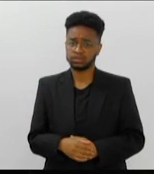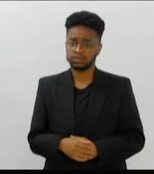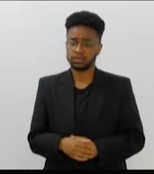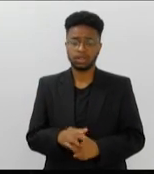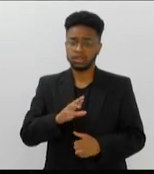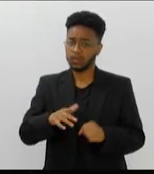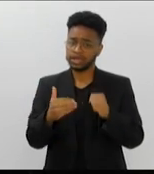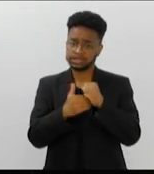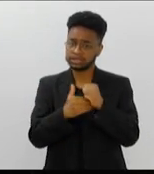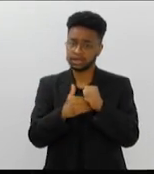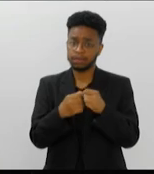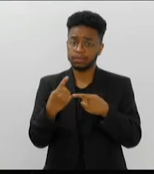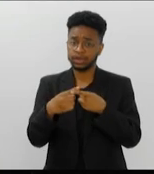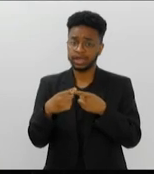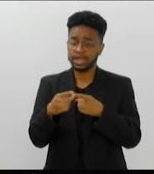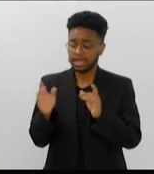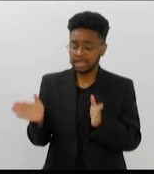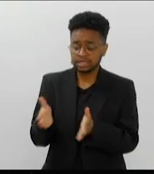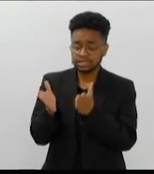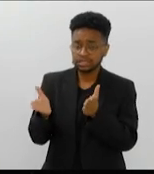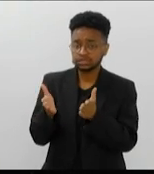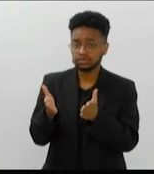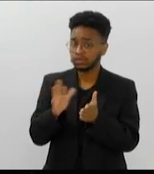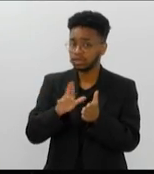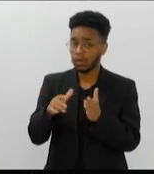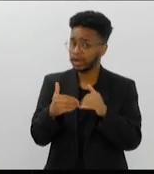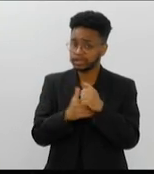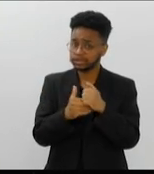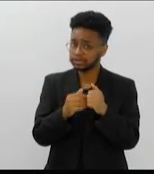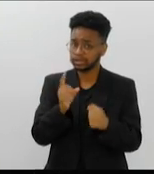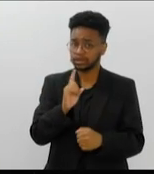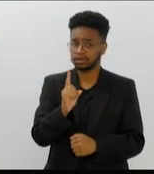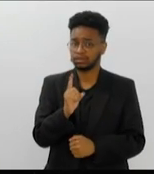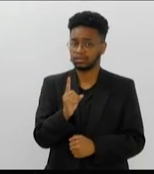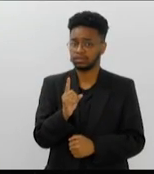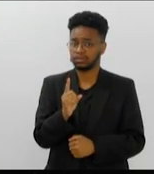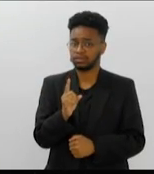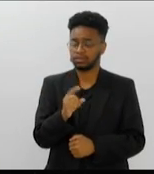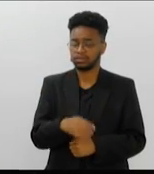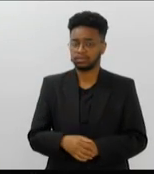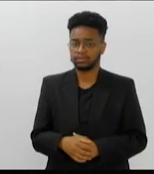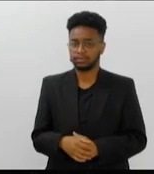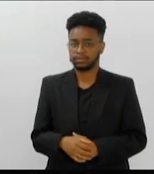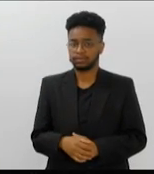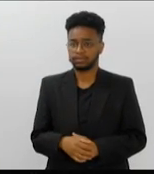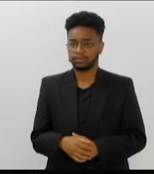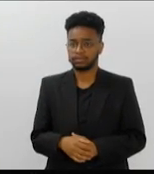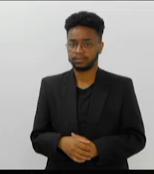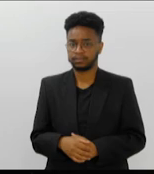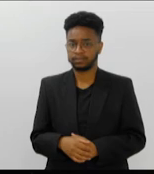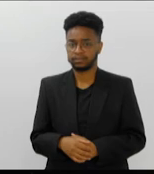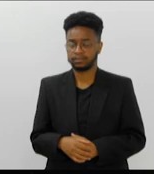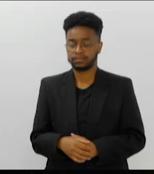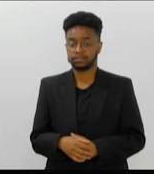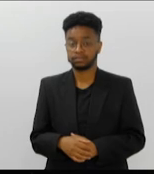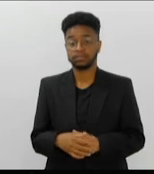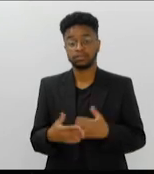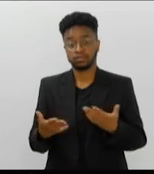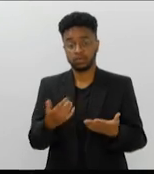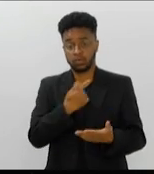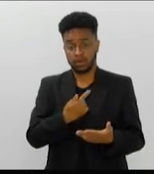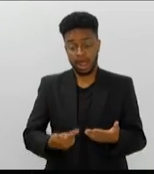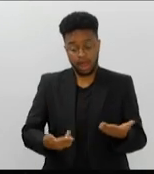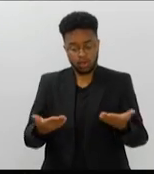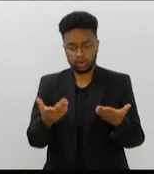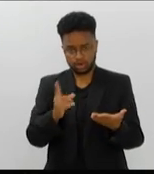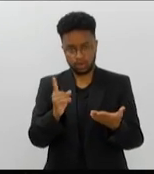Incentivos não são sigilosos. Tanto não o são que o governo, não esse, mas os